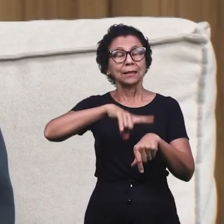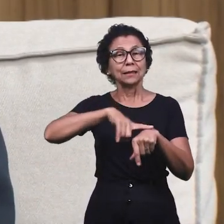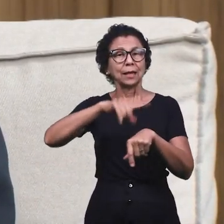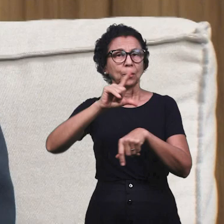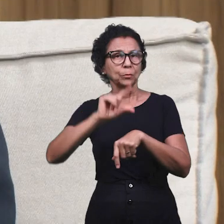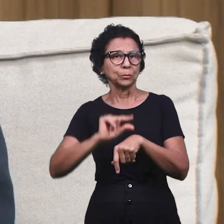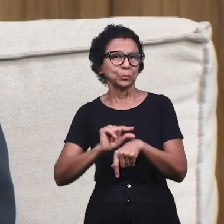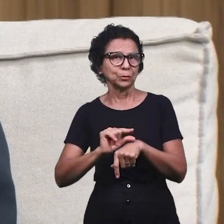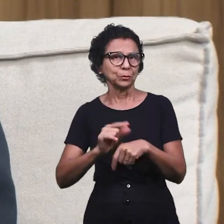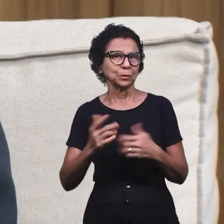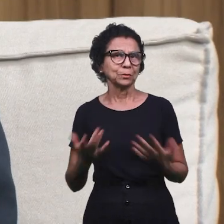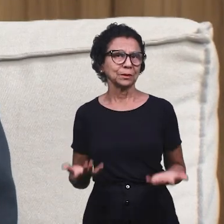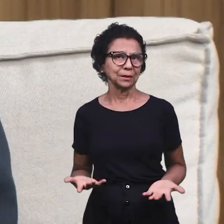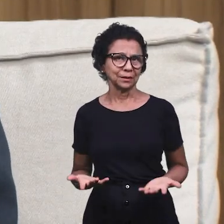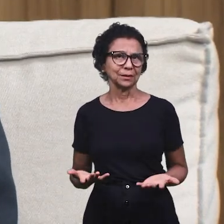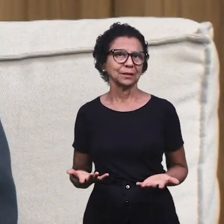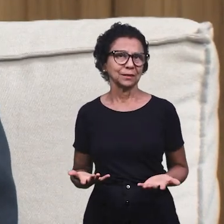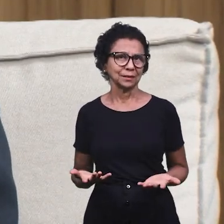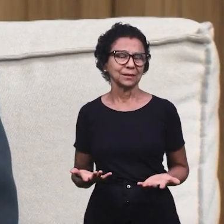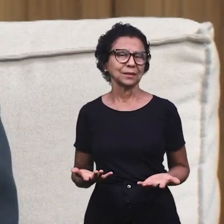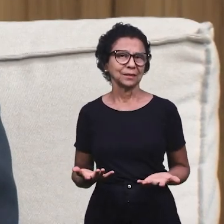carnais. Então,